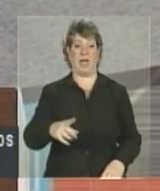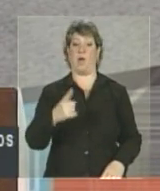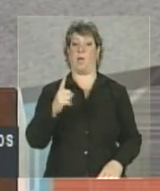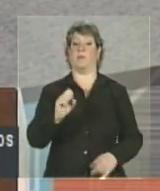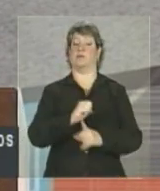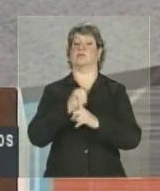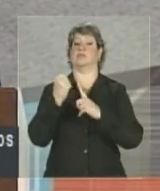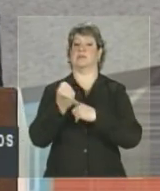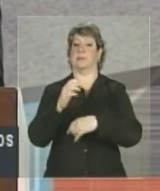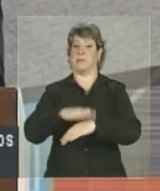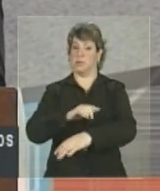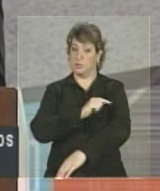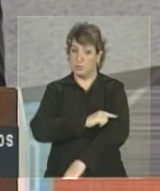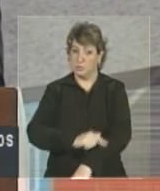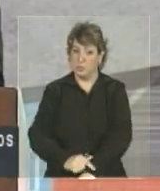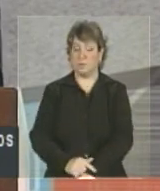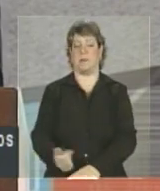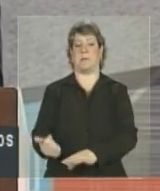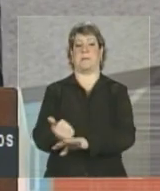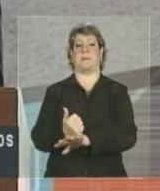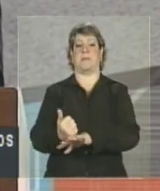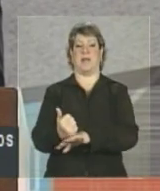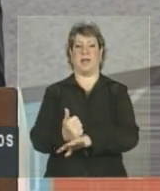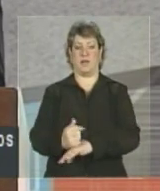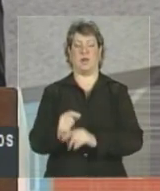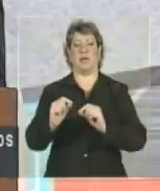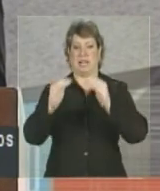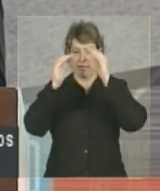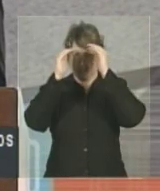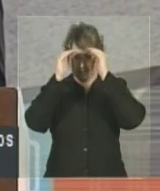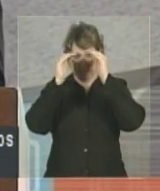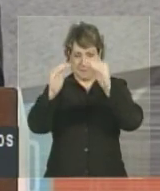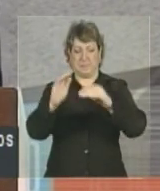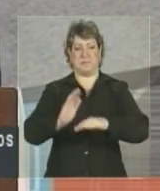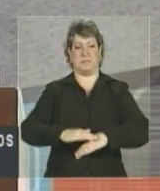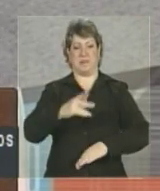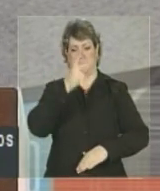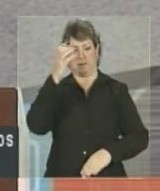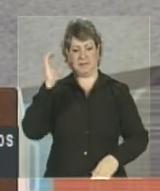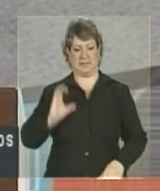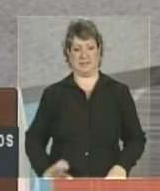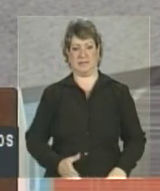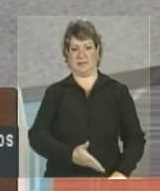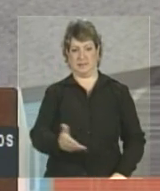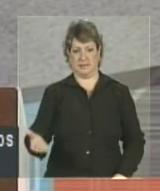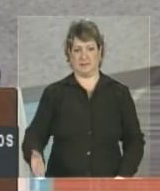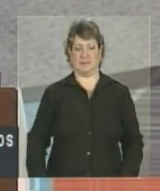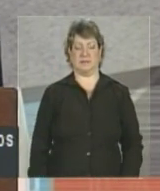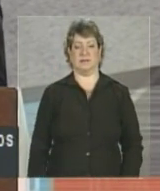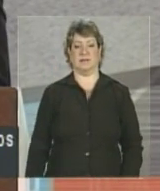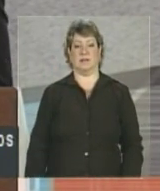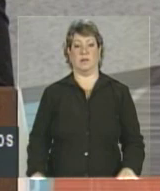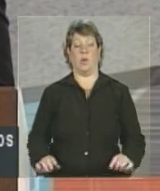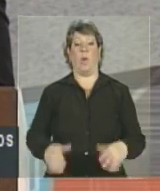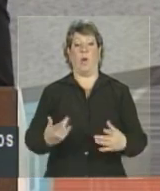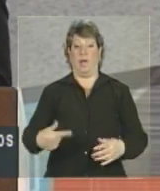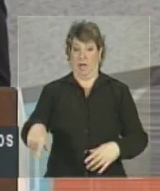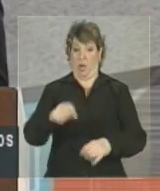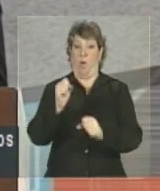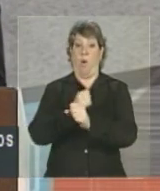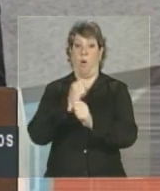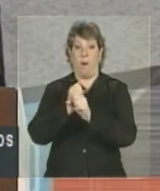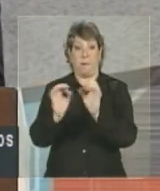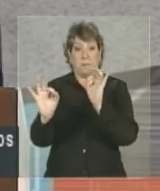mais justa, uma sociedade melhor, que respeita mais os cidadãos. Quando essas obras